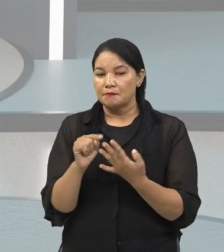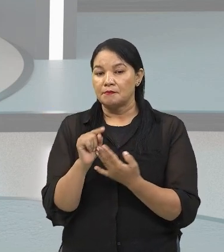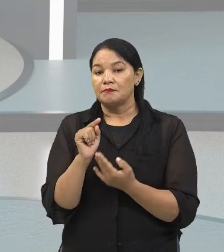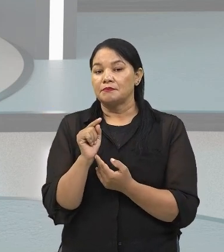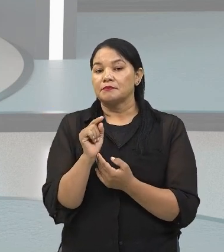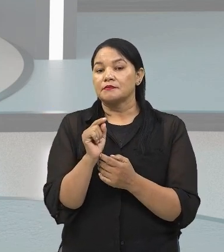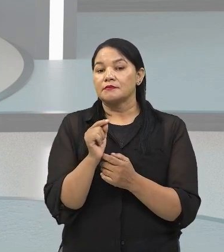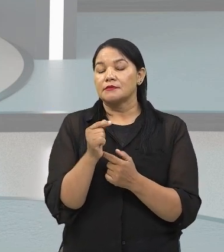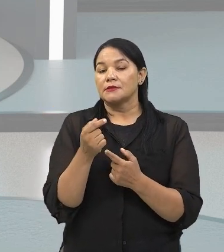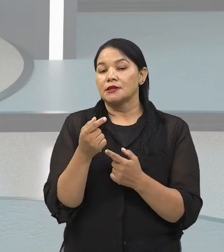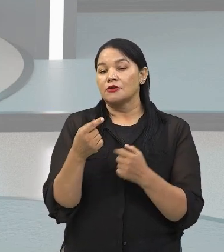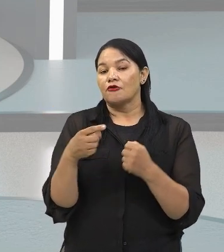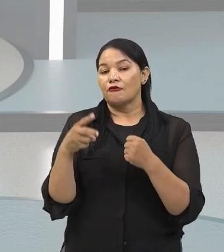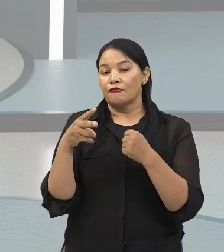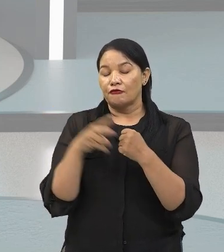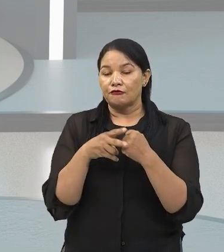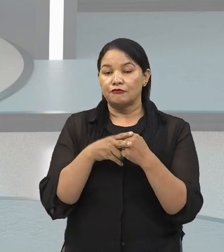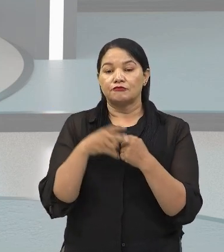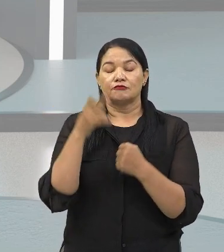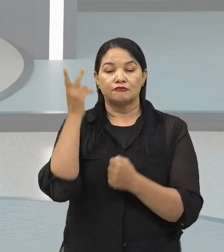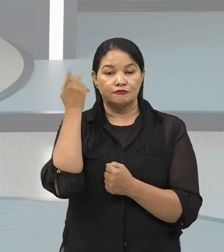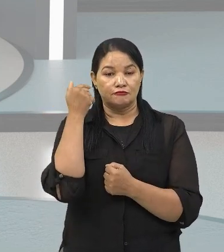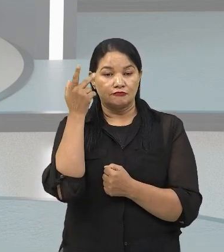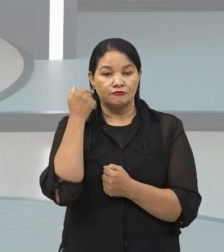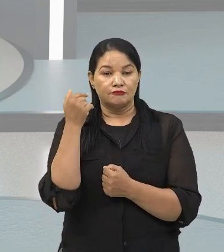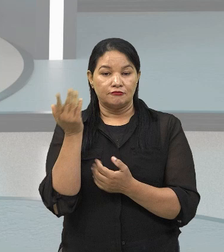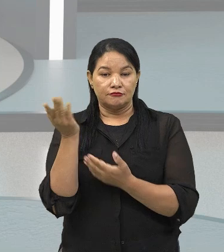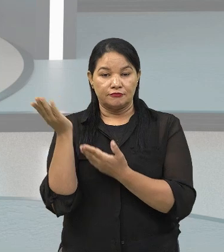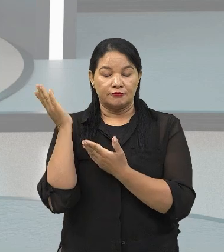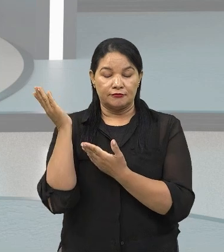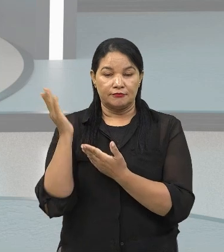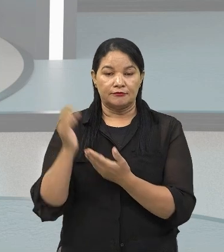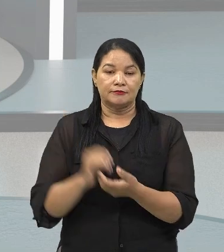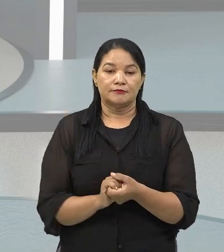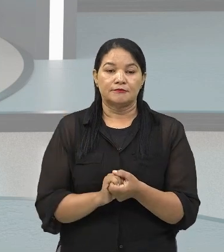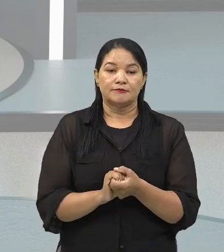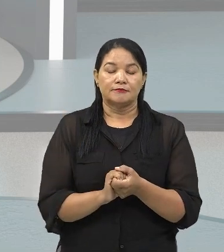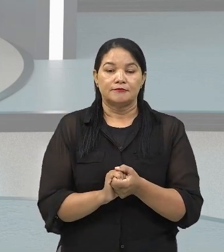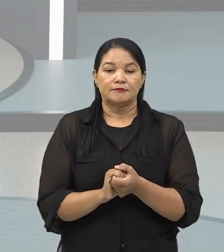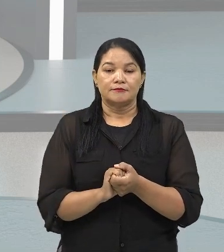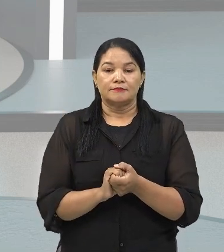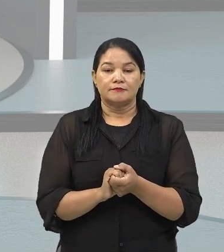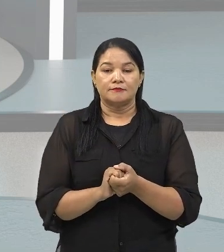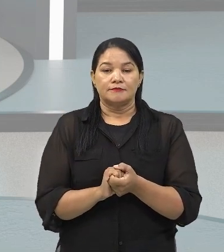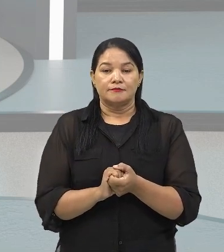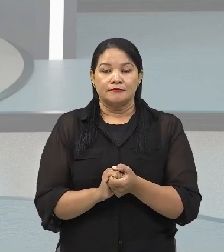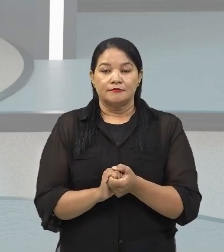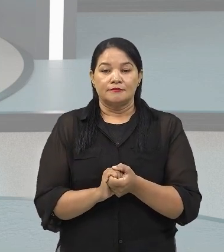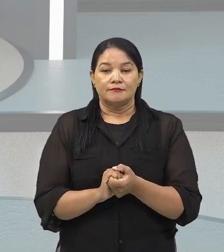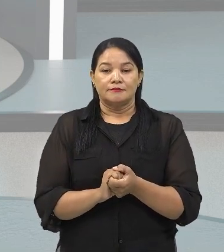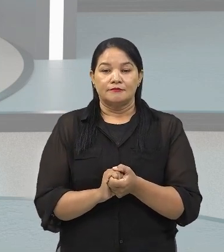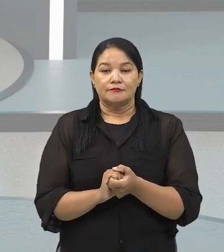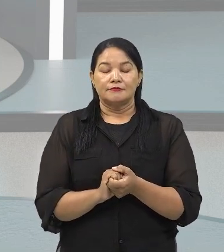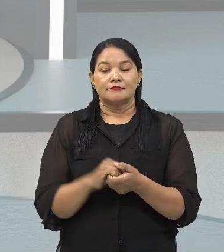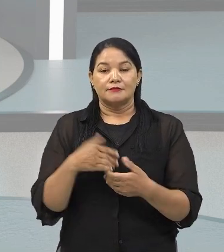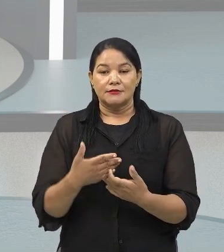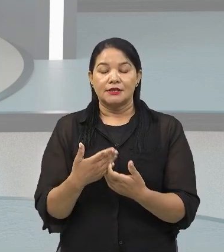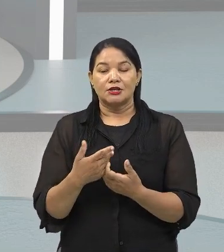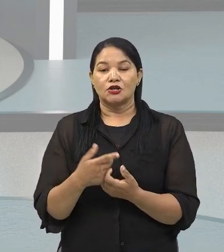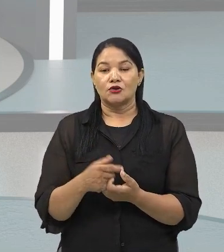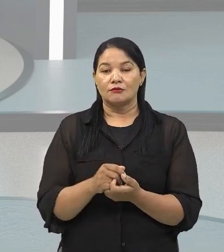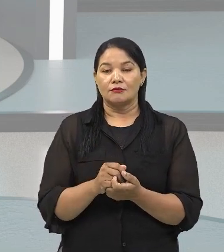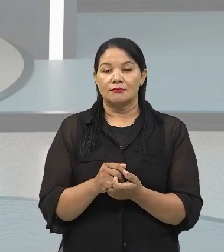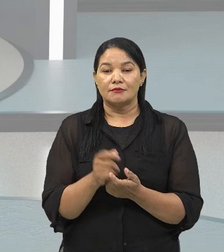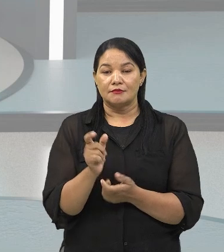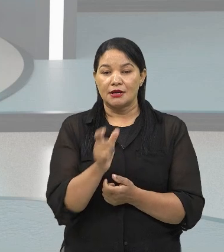verbo irregular, resolver. E aí, ninguém diz resolvido. O certo